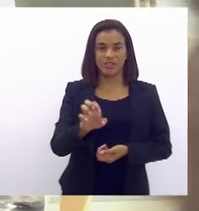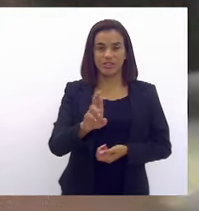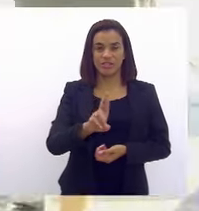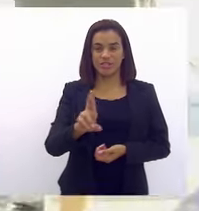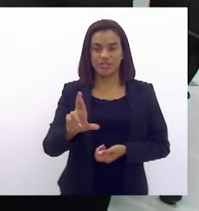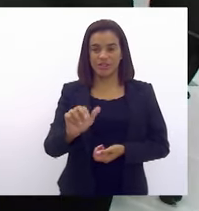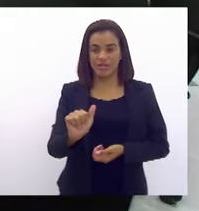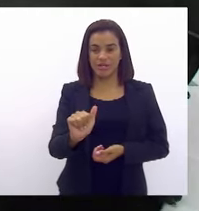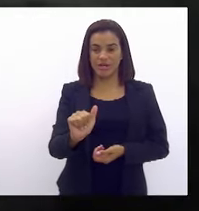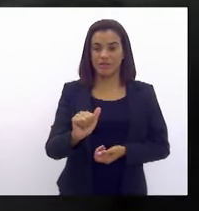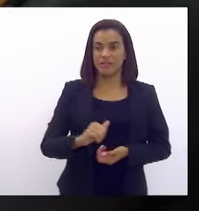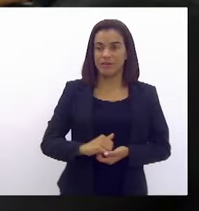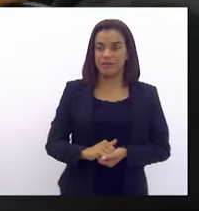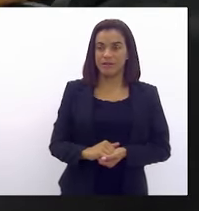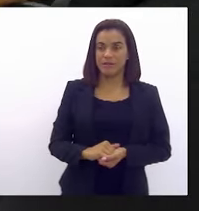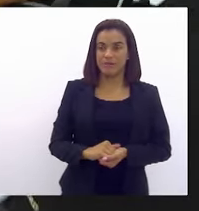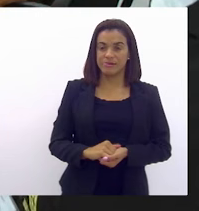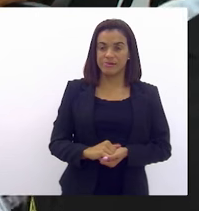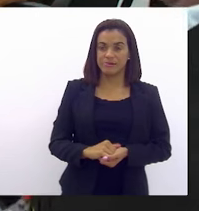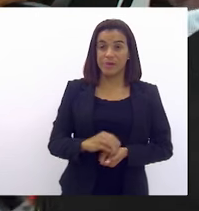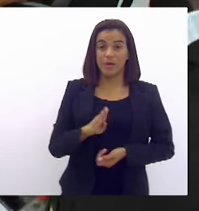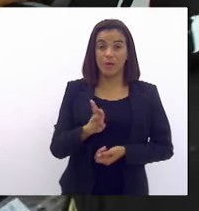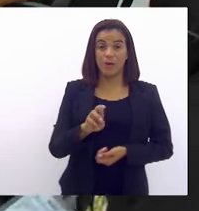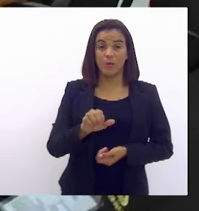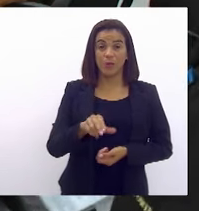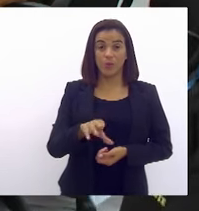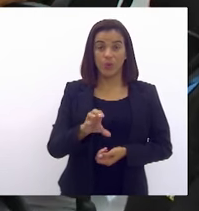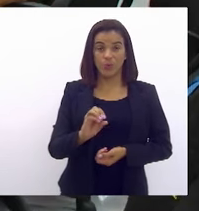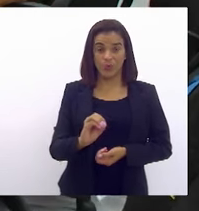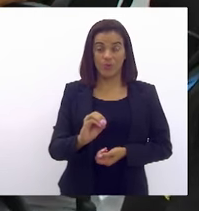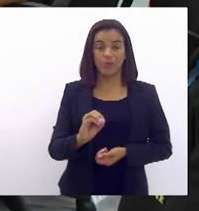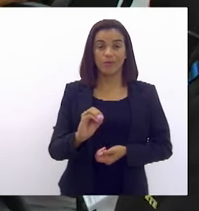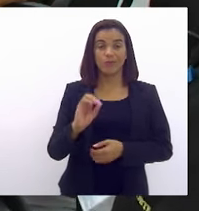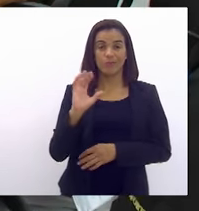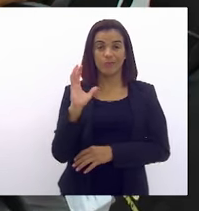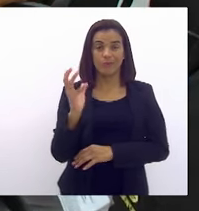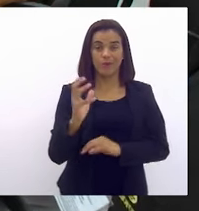Meio ambiente? Bruno, meio ambiente.